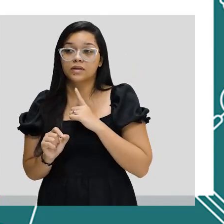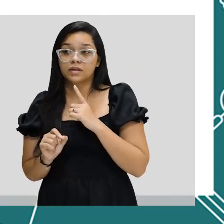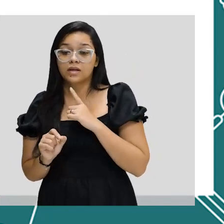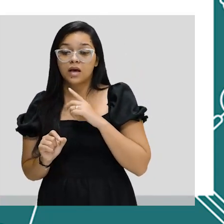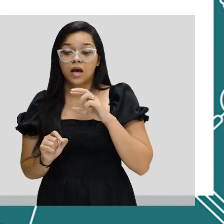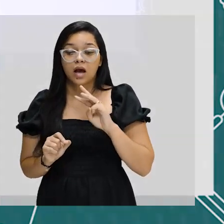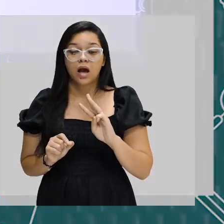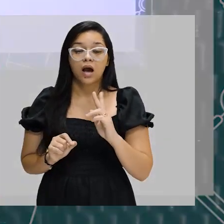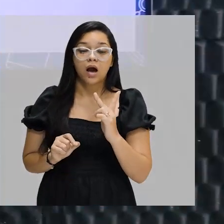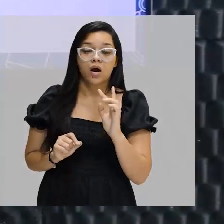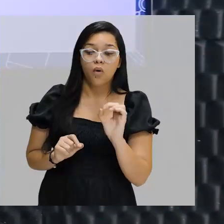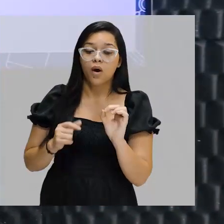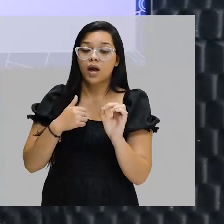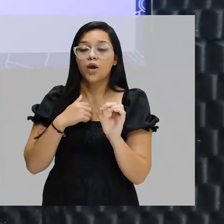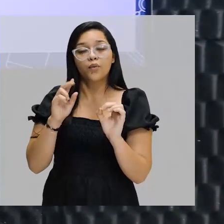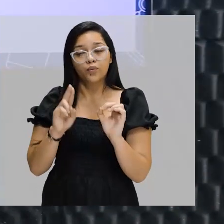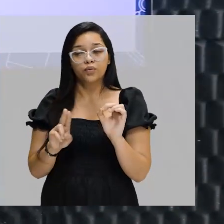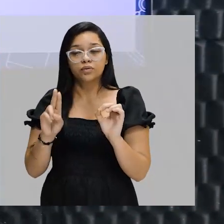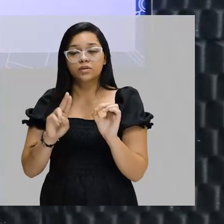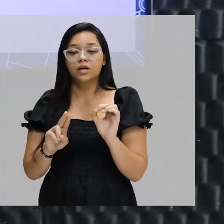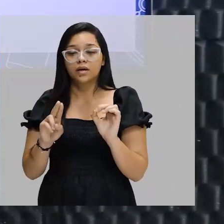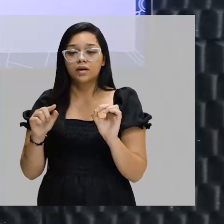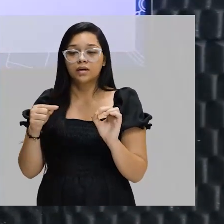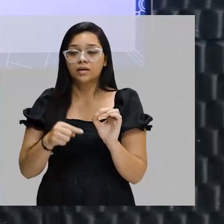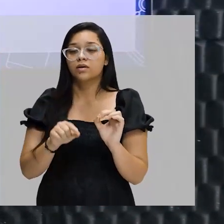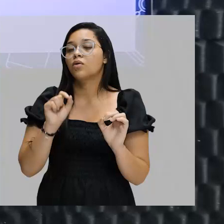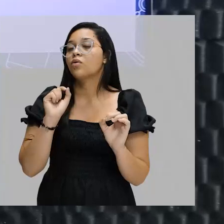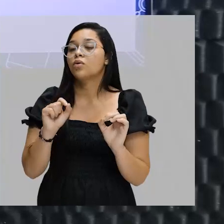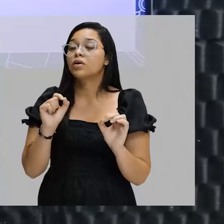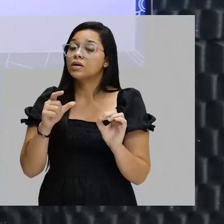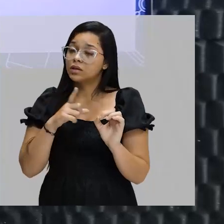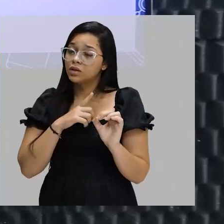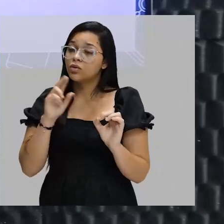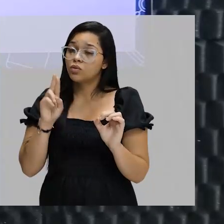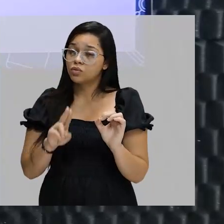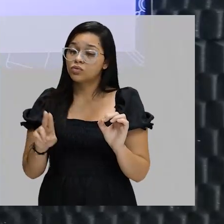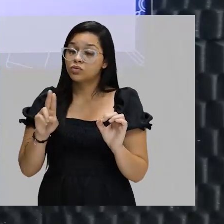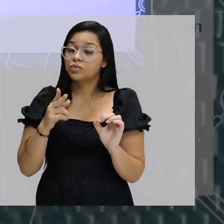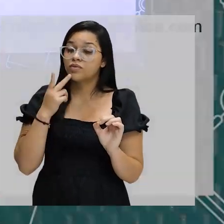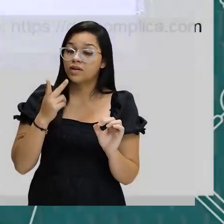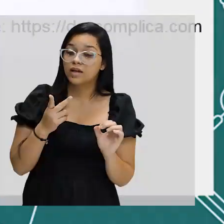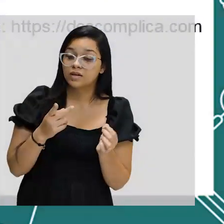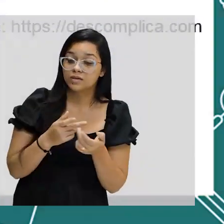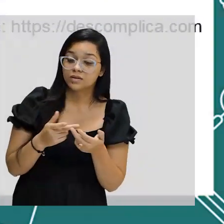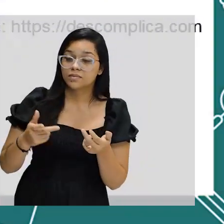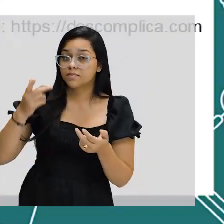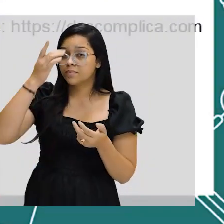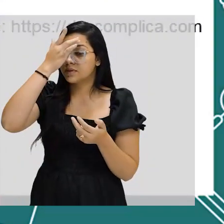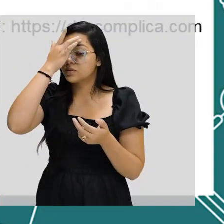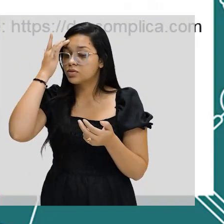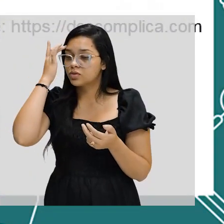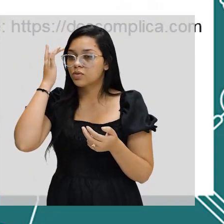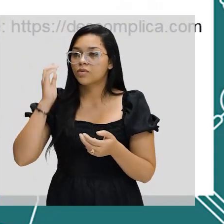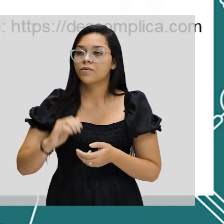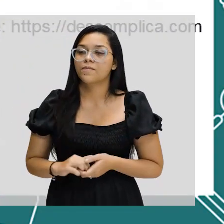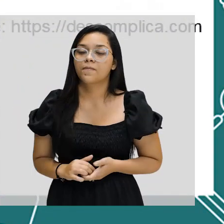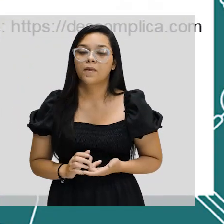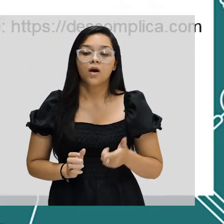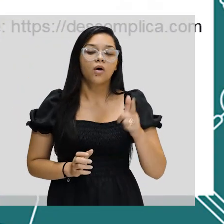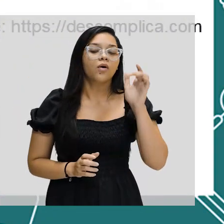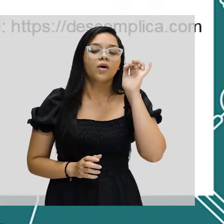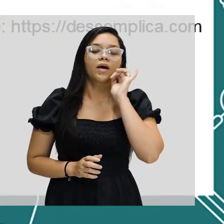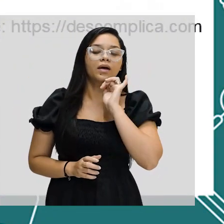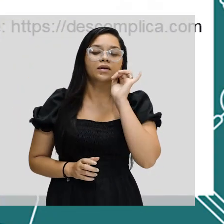ao who. Eu vou usar o pronome who, que é o pronome que eu utilizo para falar de pessoa. Outro